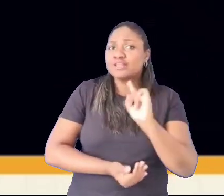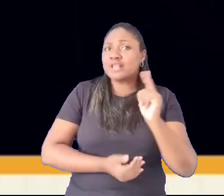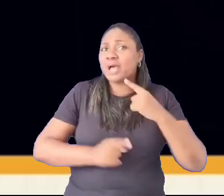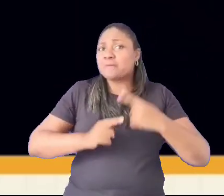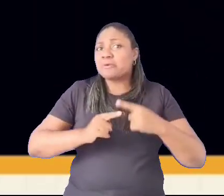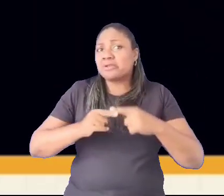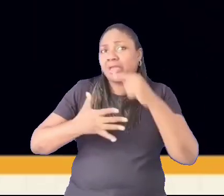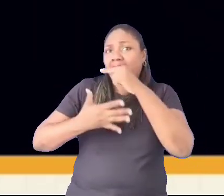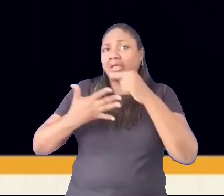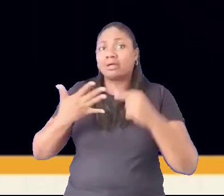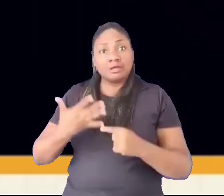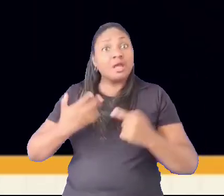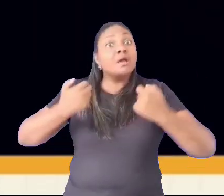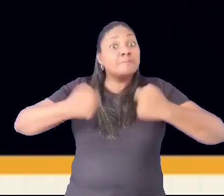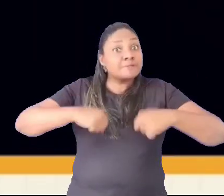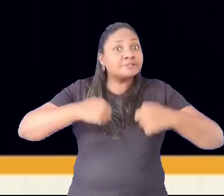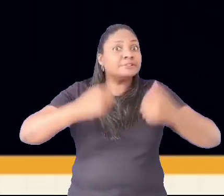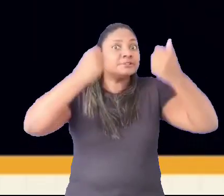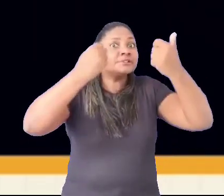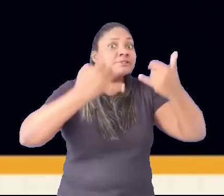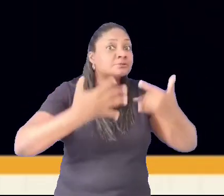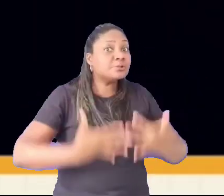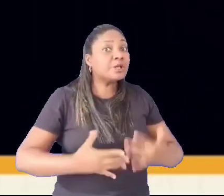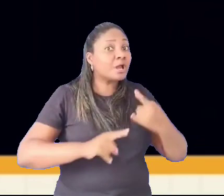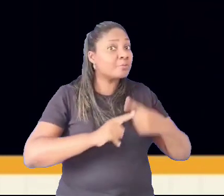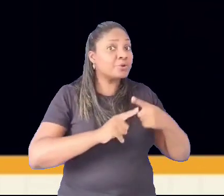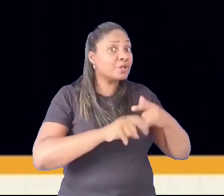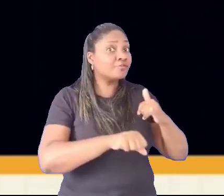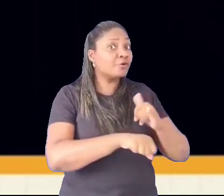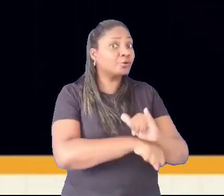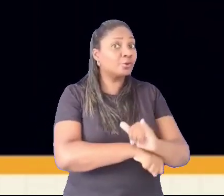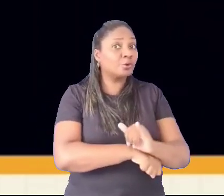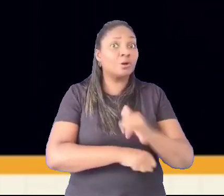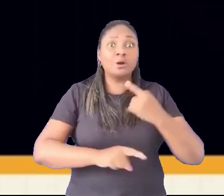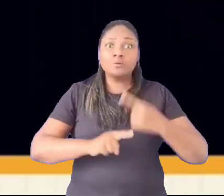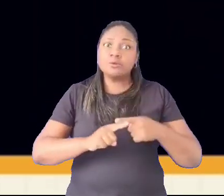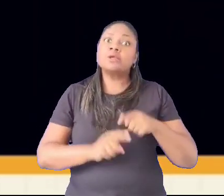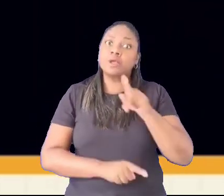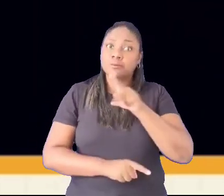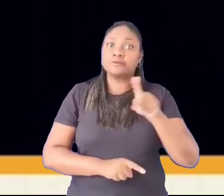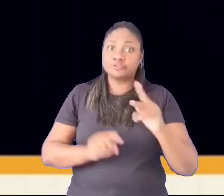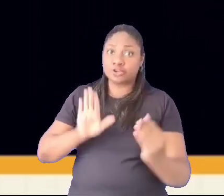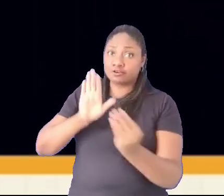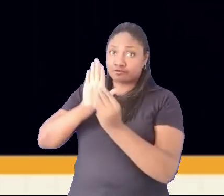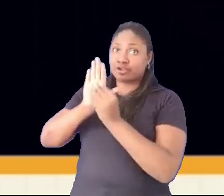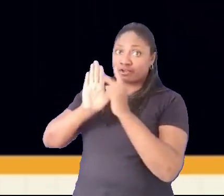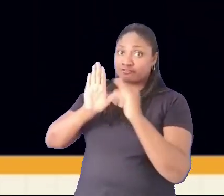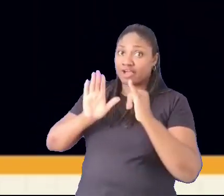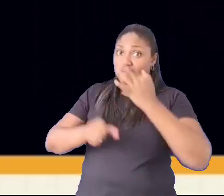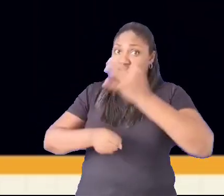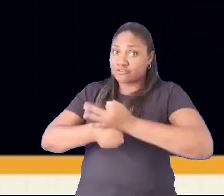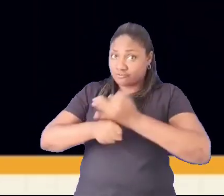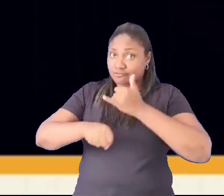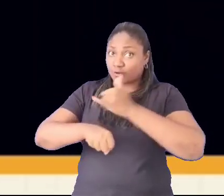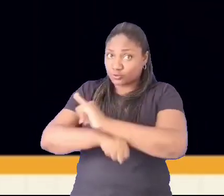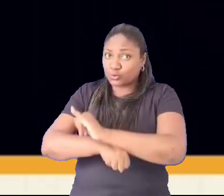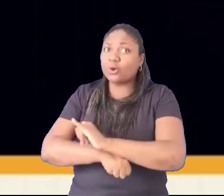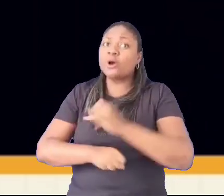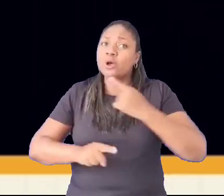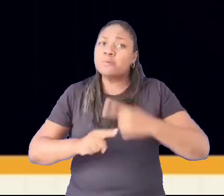as ausências de vocês é imprescindível, porque a professora pode colocar lá a faltinha para o aluno, porque ela vai